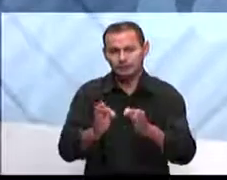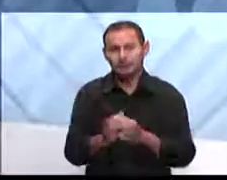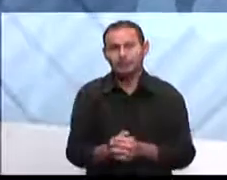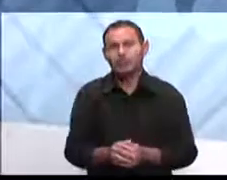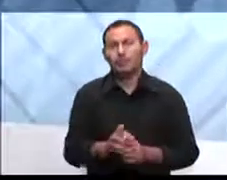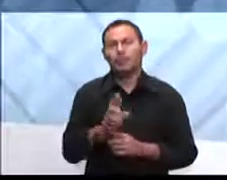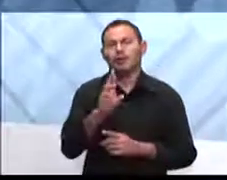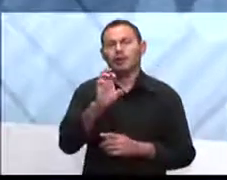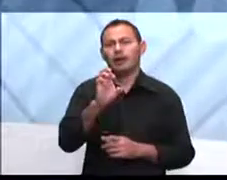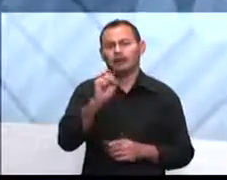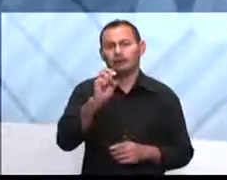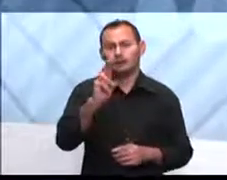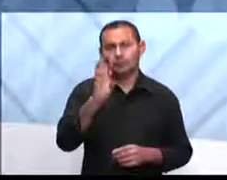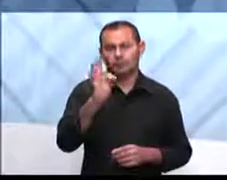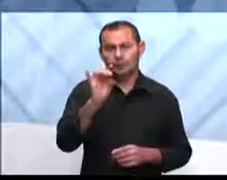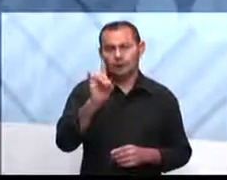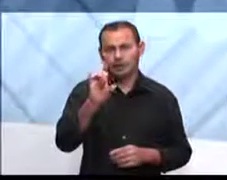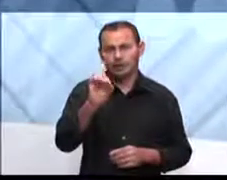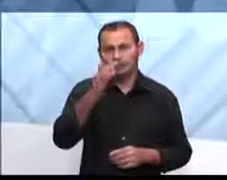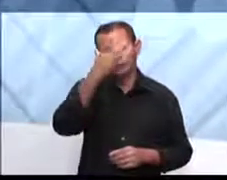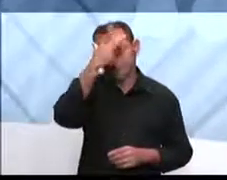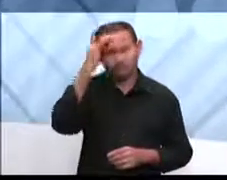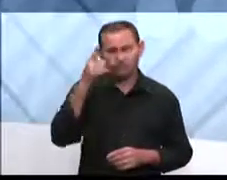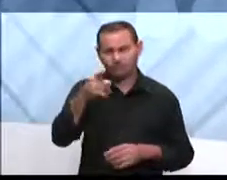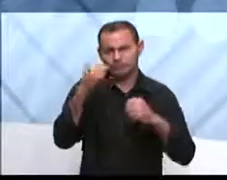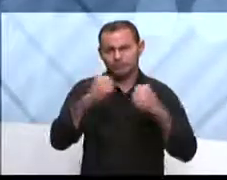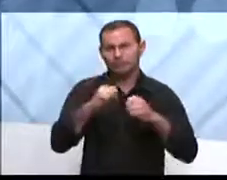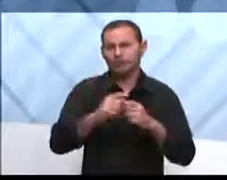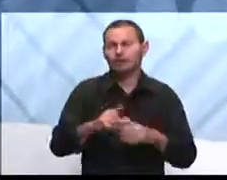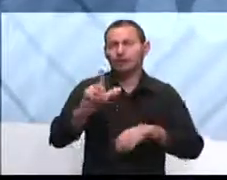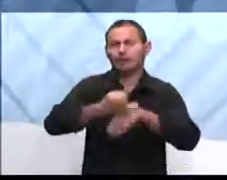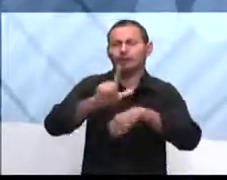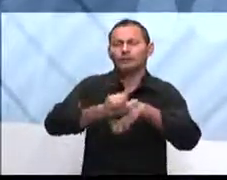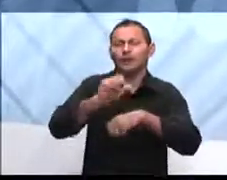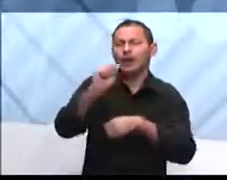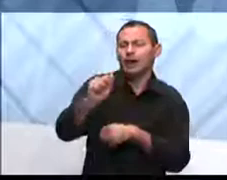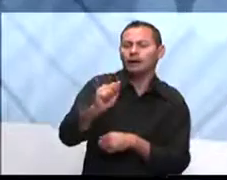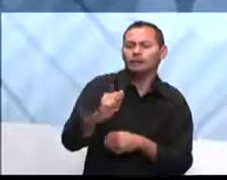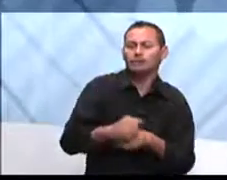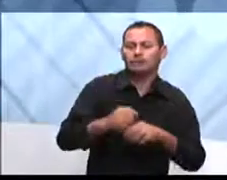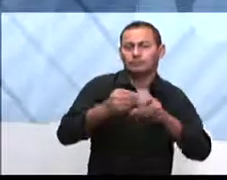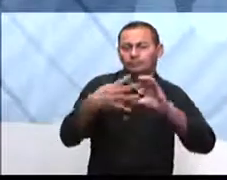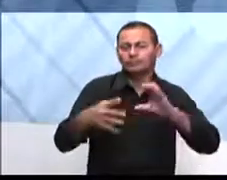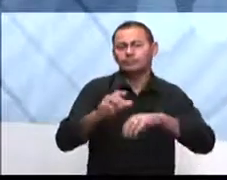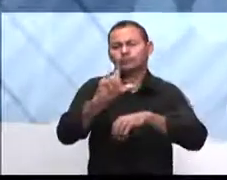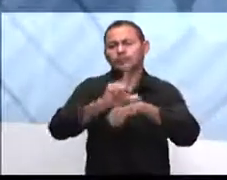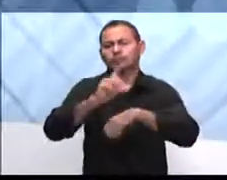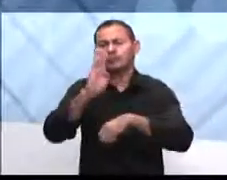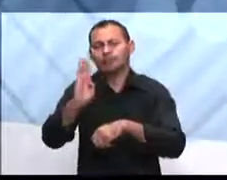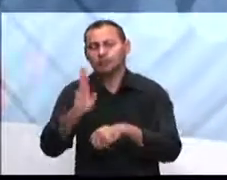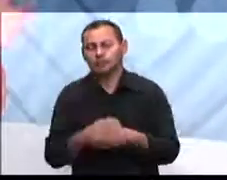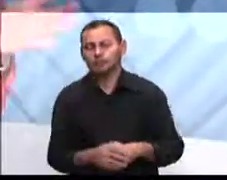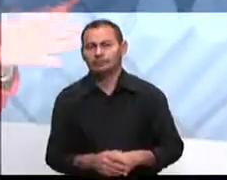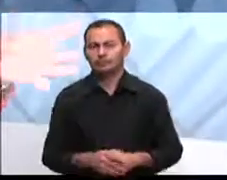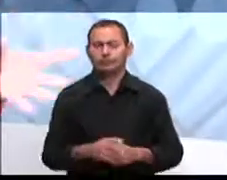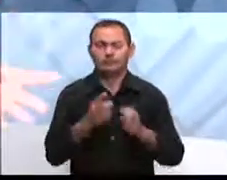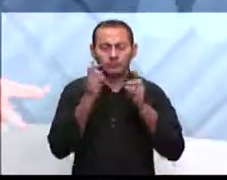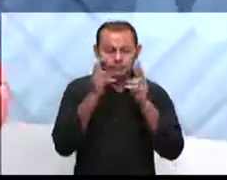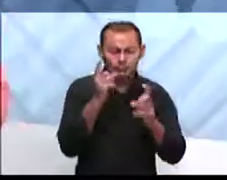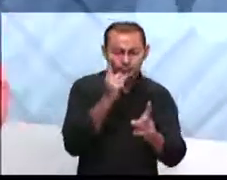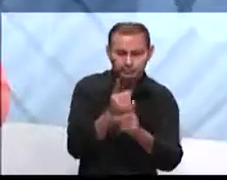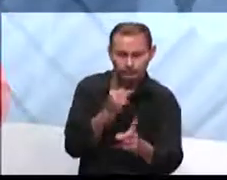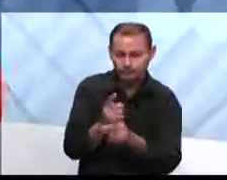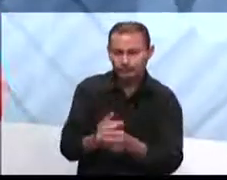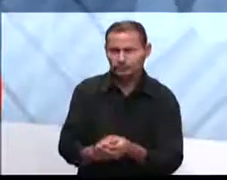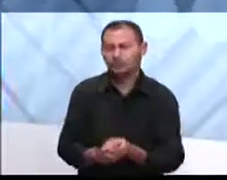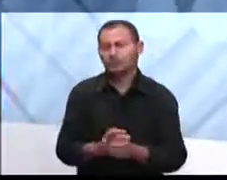o resultado também, então, pessoal, então vocês precisam. Ah, na loja A, a característica é tal, na loja B, né, foi identificada isso.